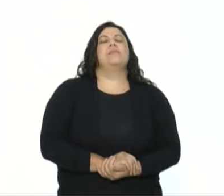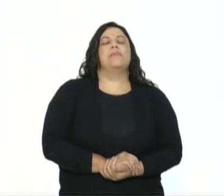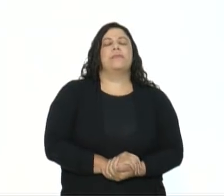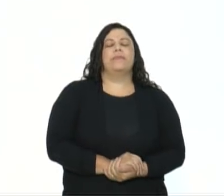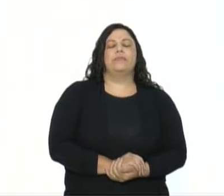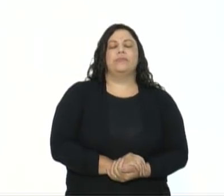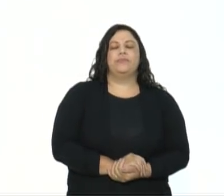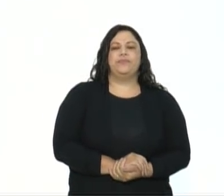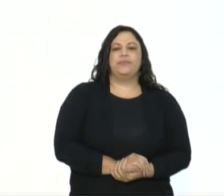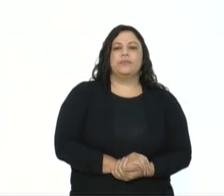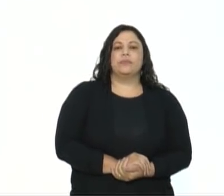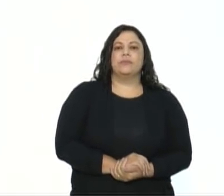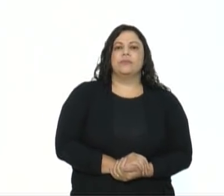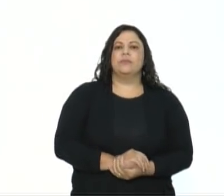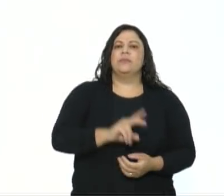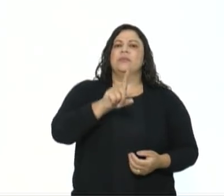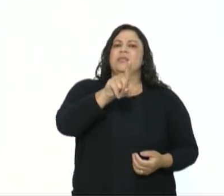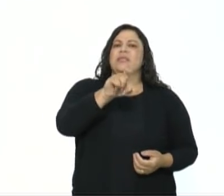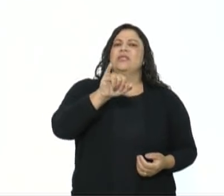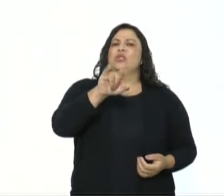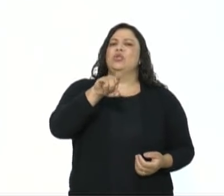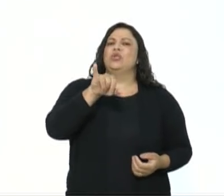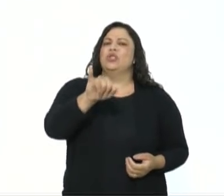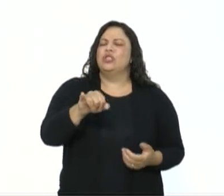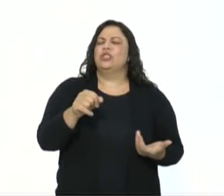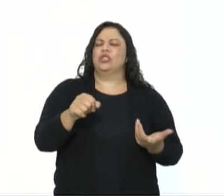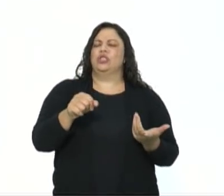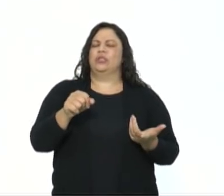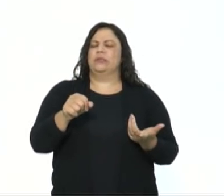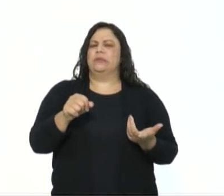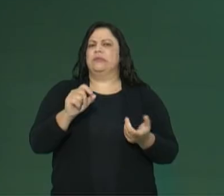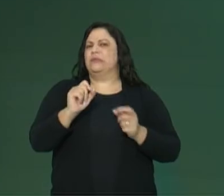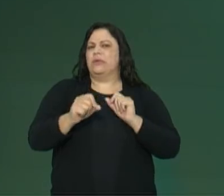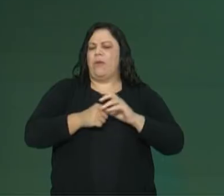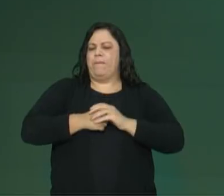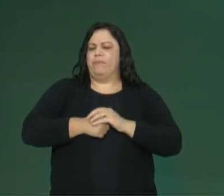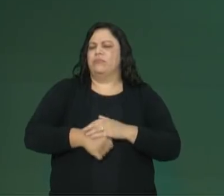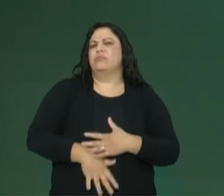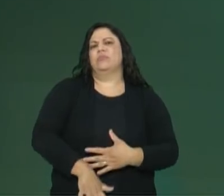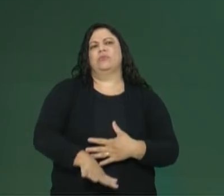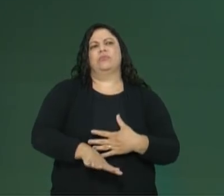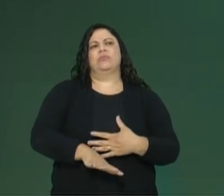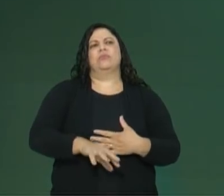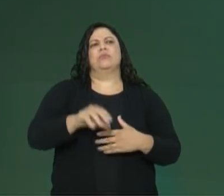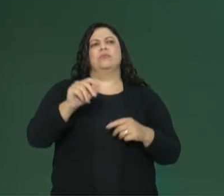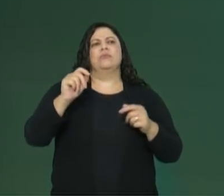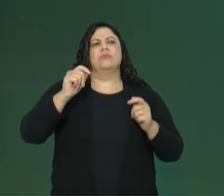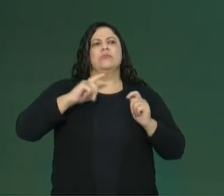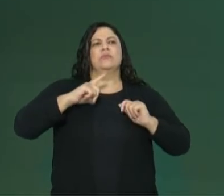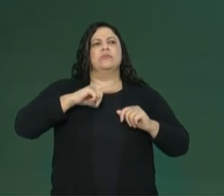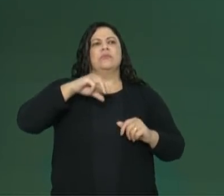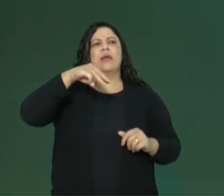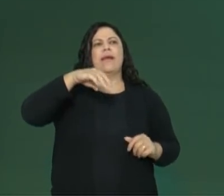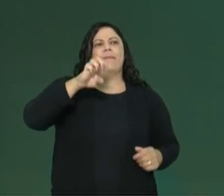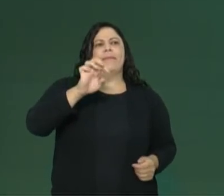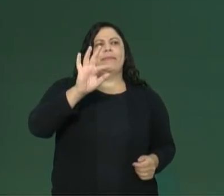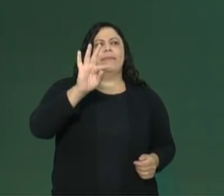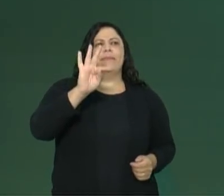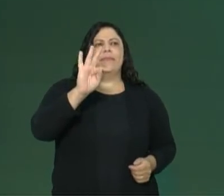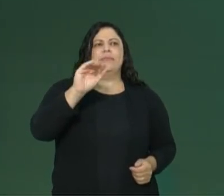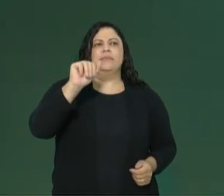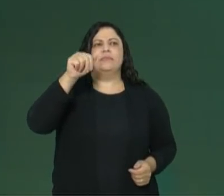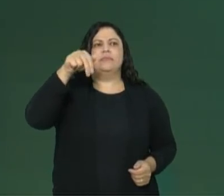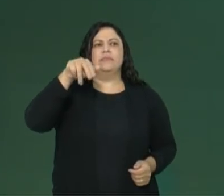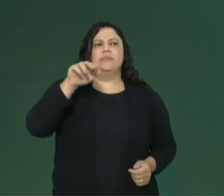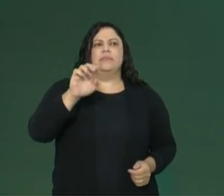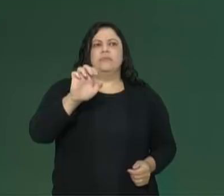Continuando. E a parte de fazer xixi, de excreção, chamados metanefrídeos. O que são esses metanefrídeos?